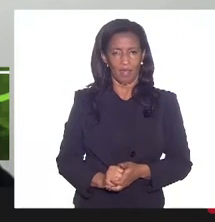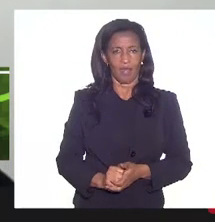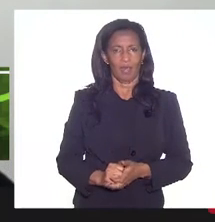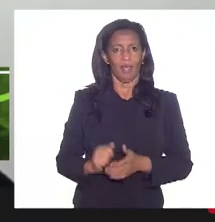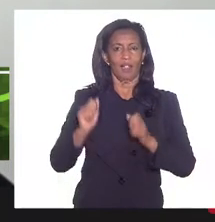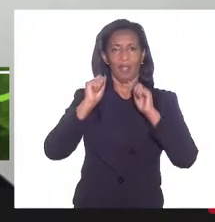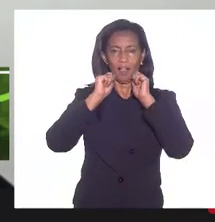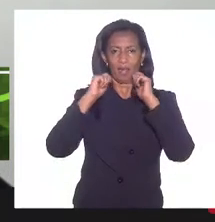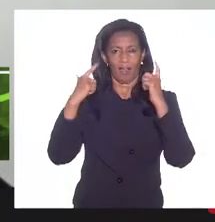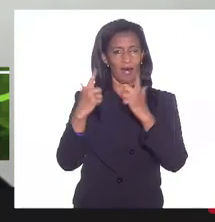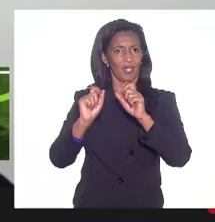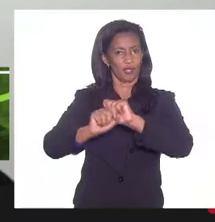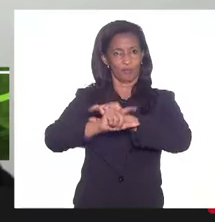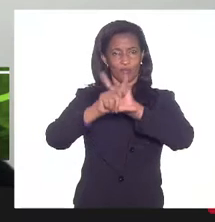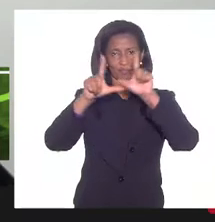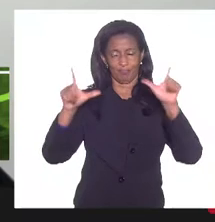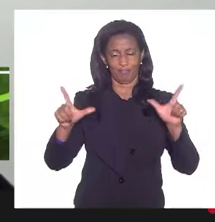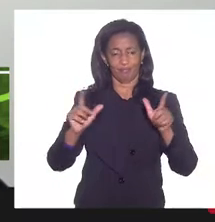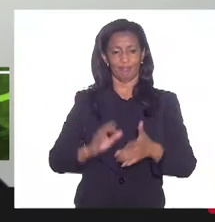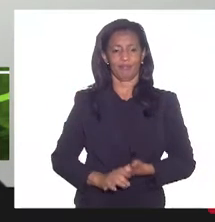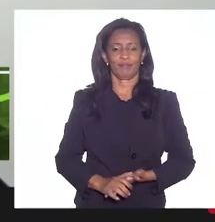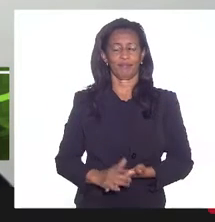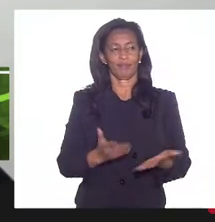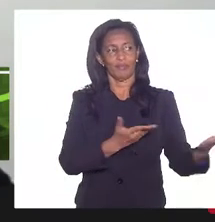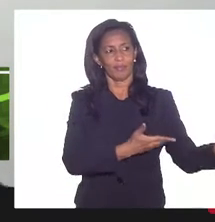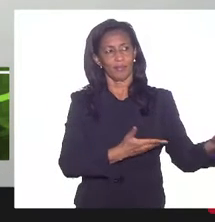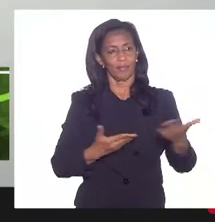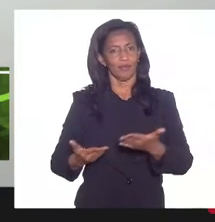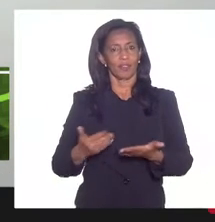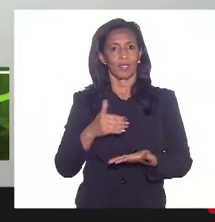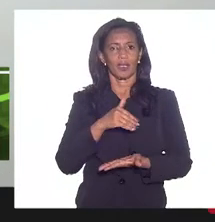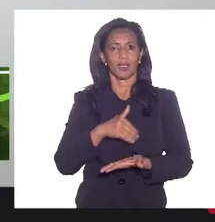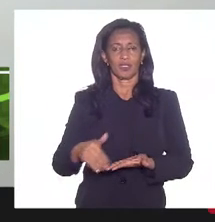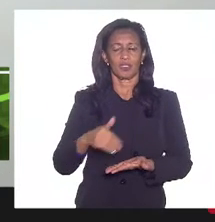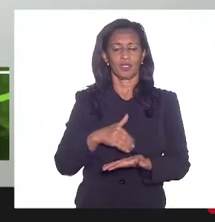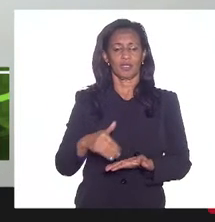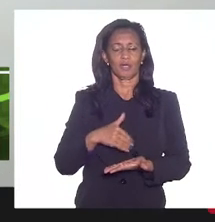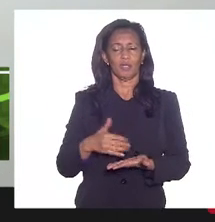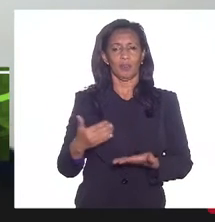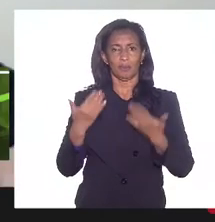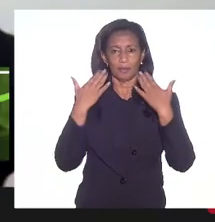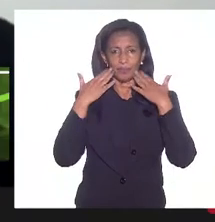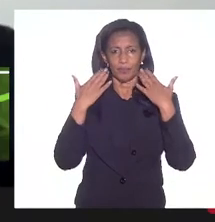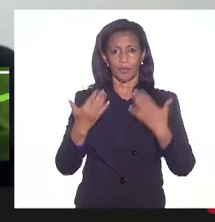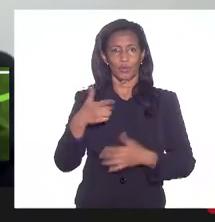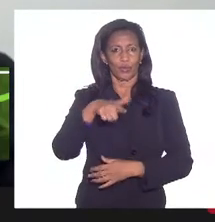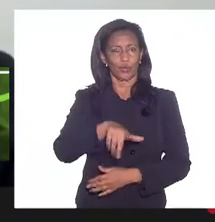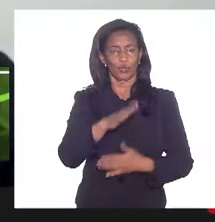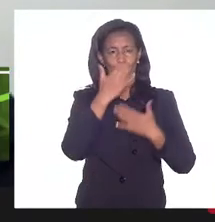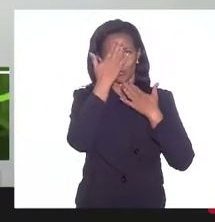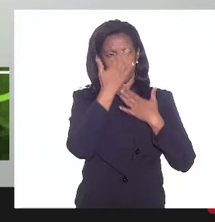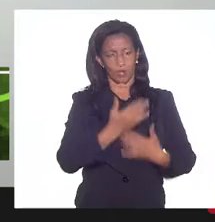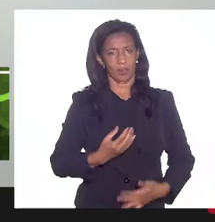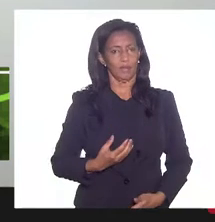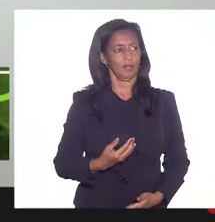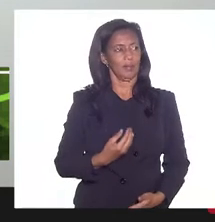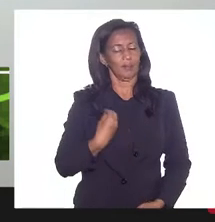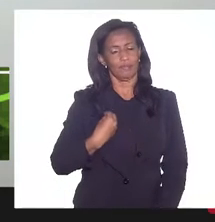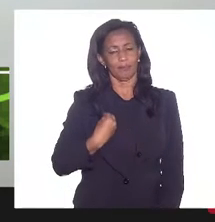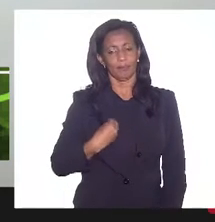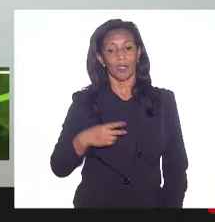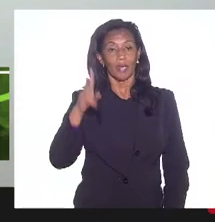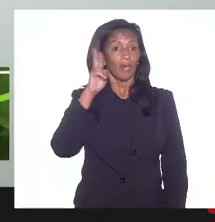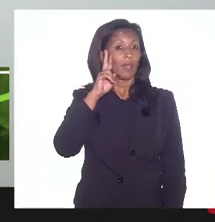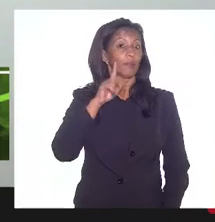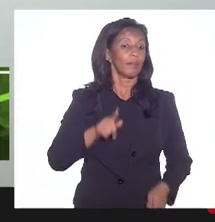desde outubro do ano passado, passo a palavra à secretária Daniela Barros para a sua manifestação, mais uma vez agradecendo a sua presença, e lembrando também,